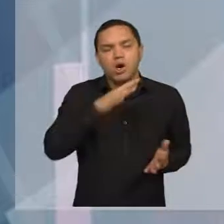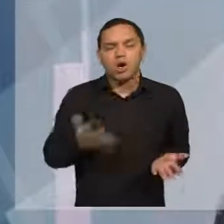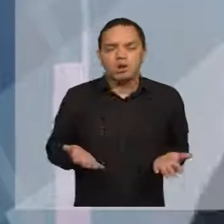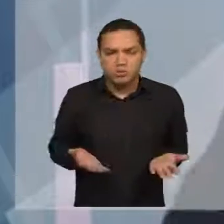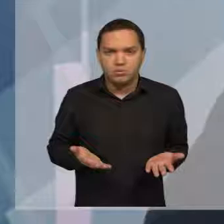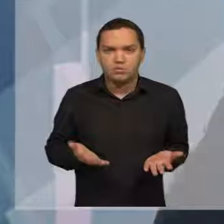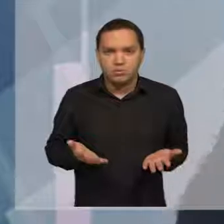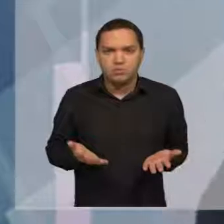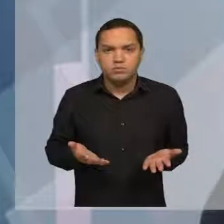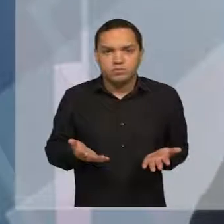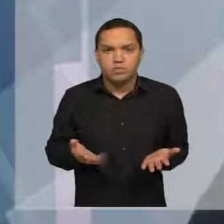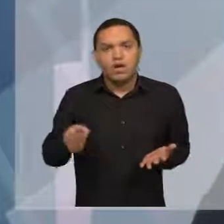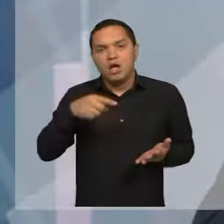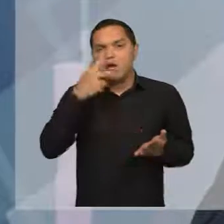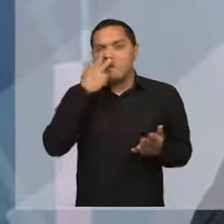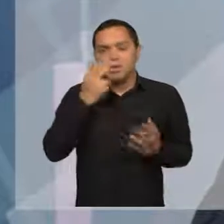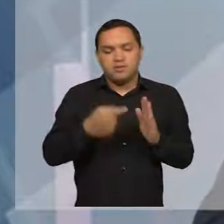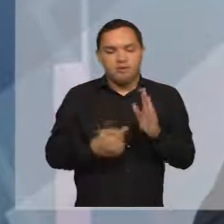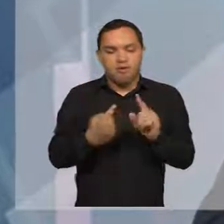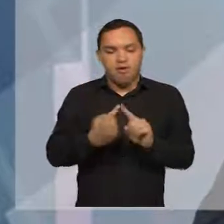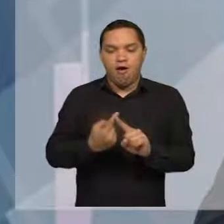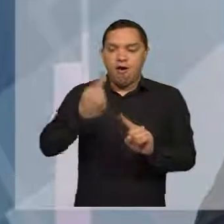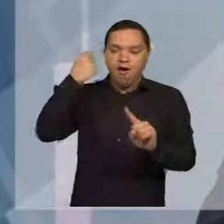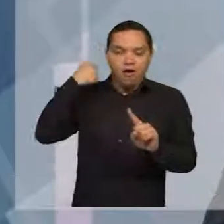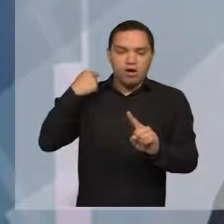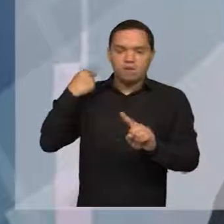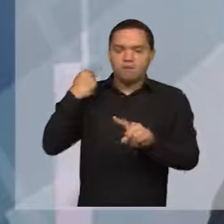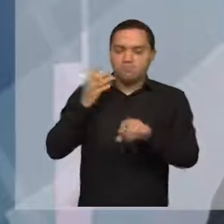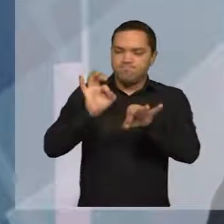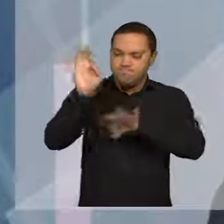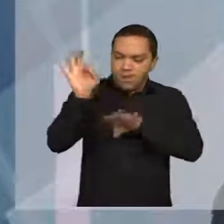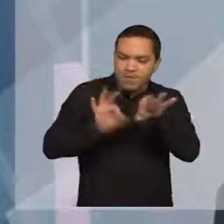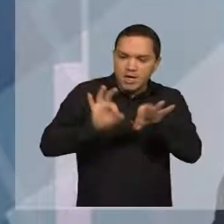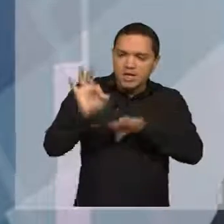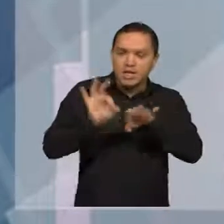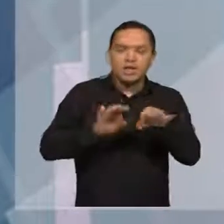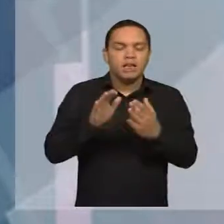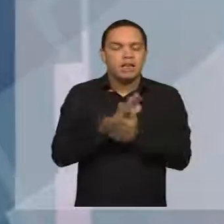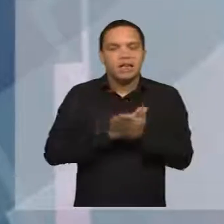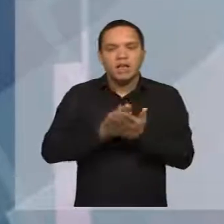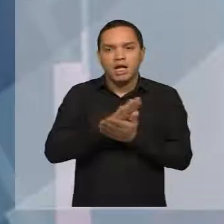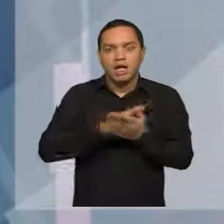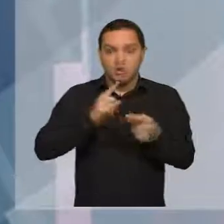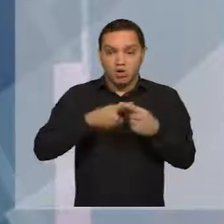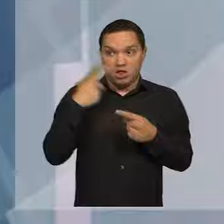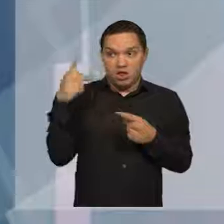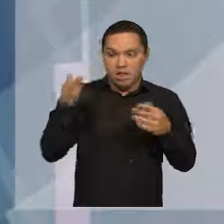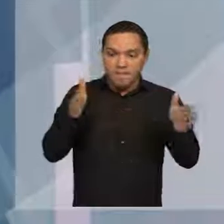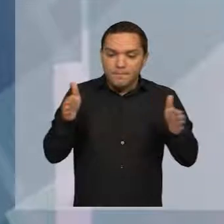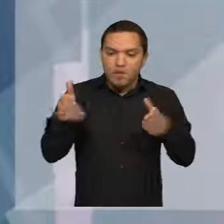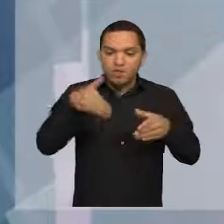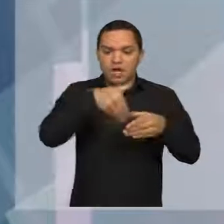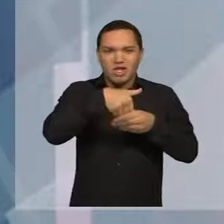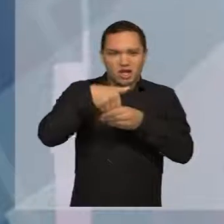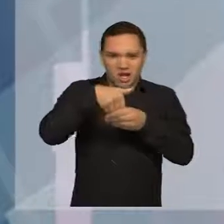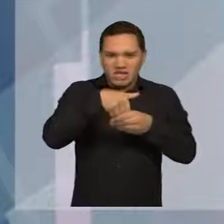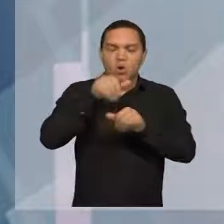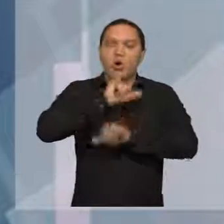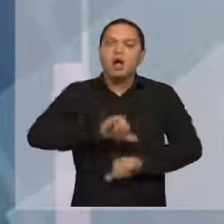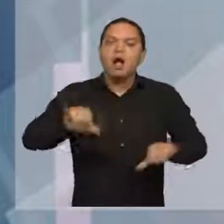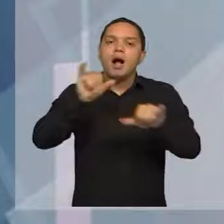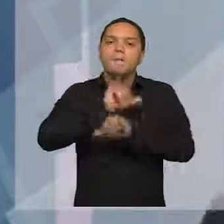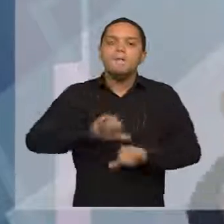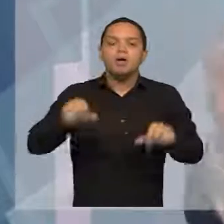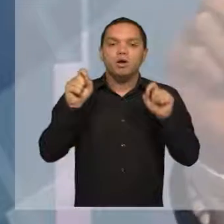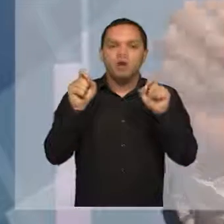Então, eles não se prepararam para isso, né? Durante todo o processo de campanha, né, a campanha foi feita